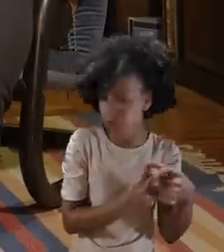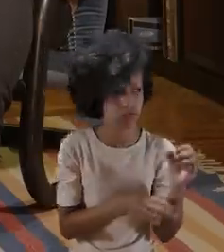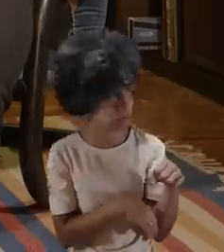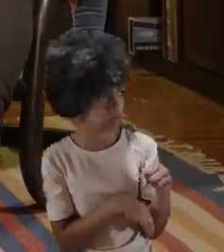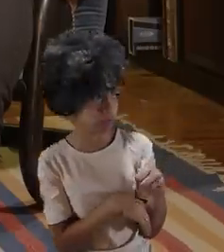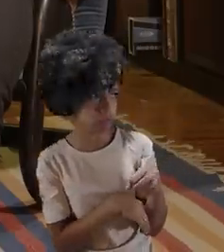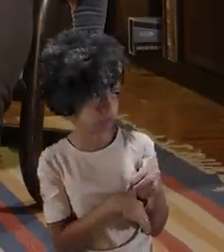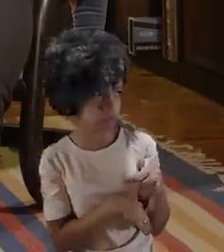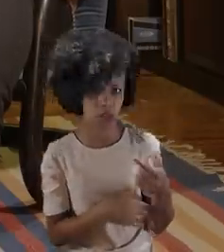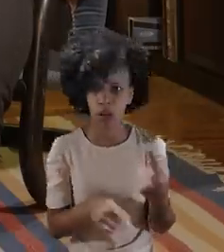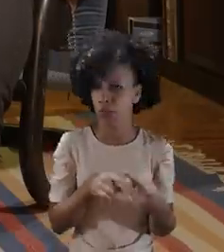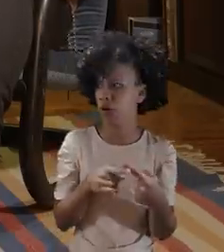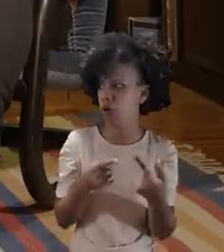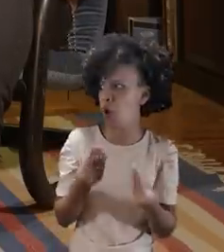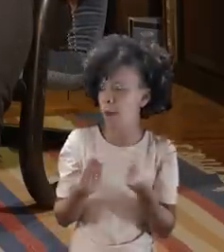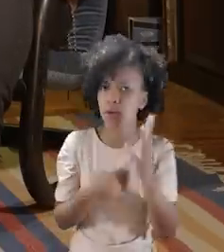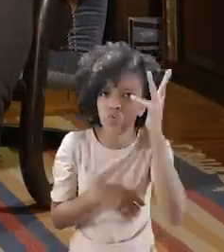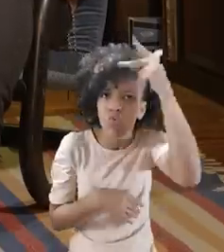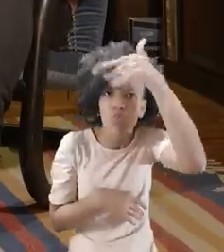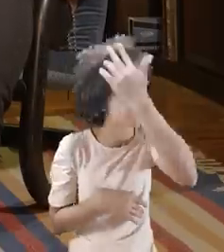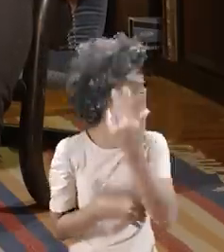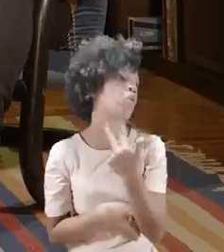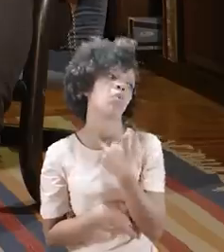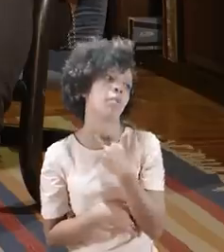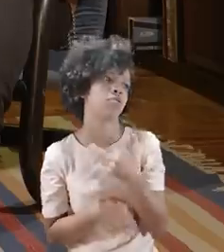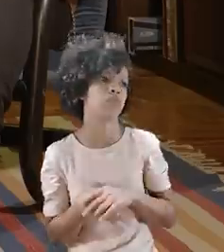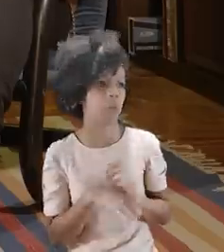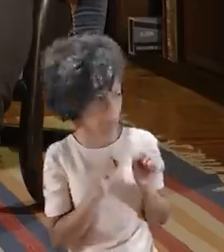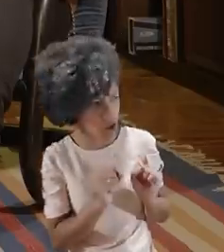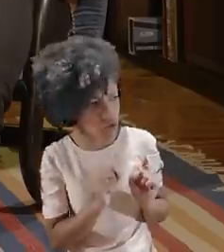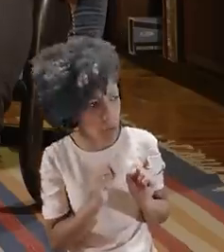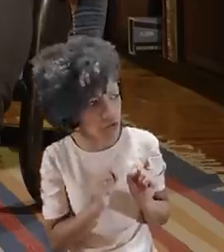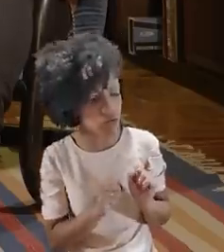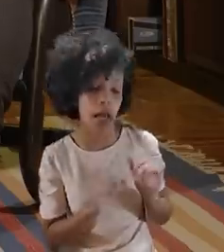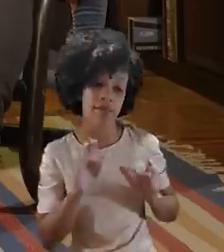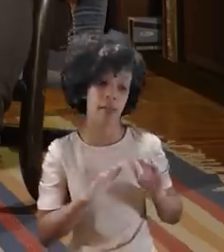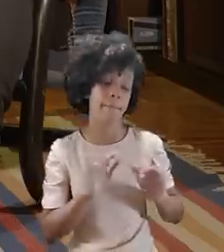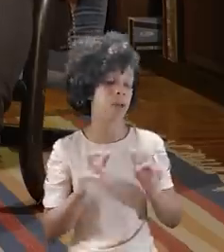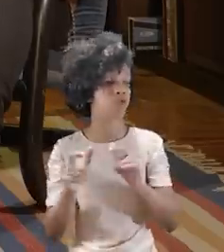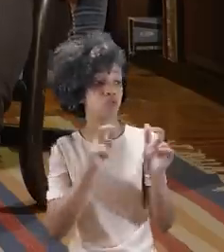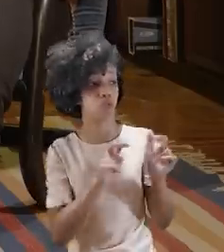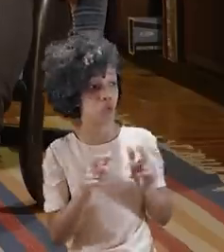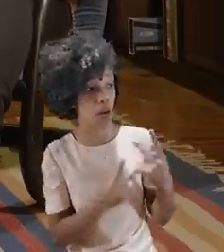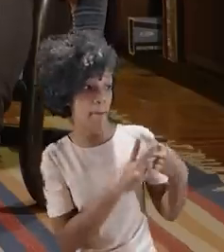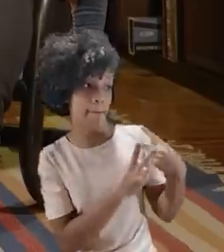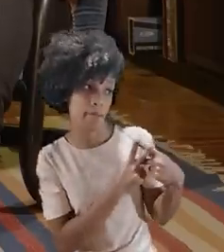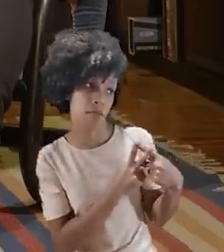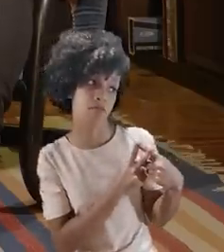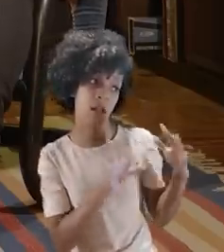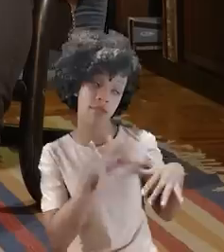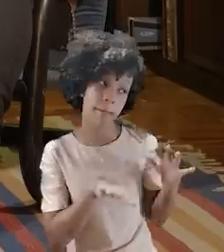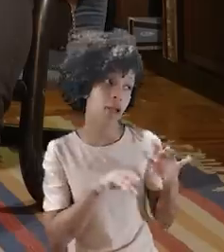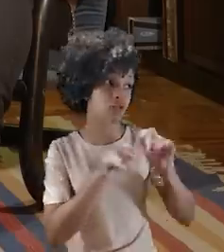como é que o raspado bater um papo topetinho não pode pode acho que independente do da